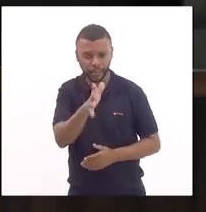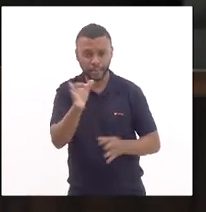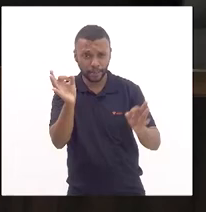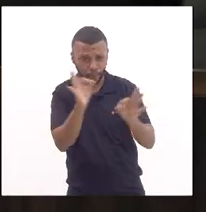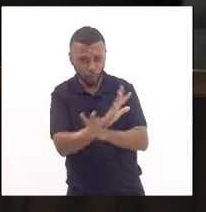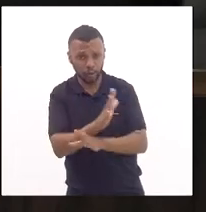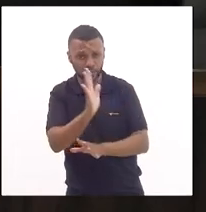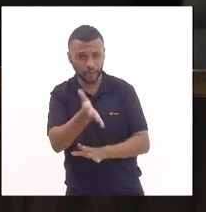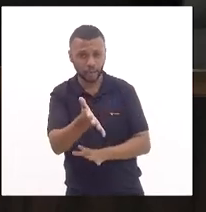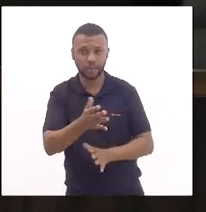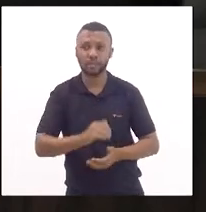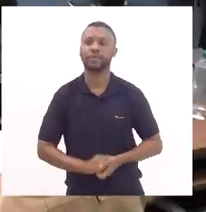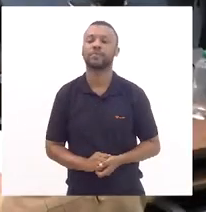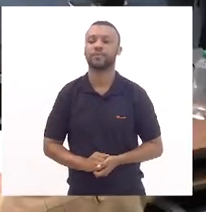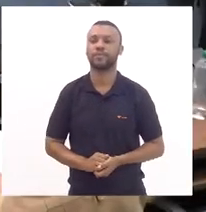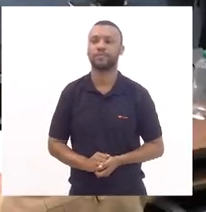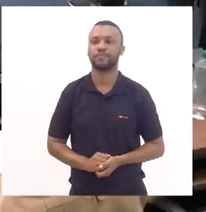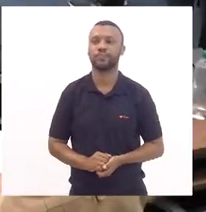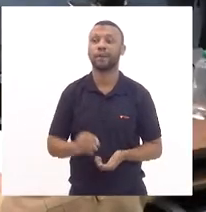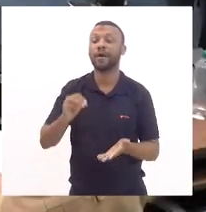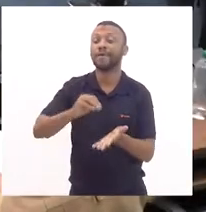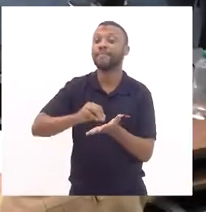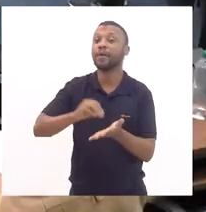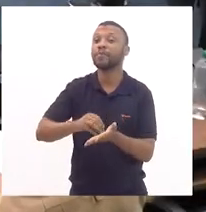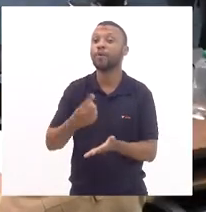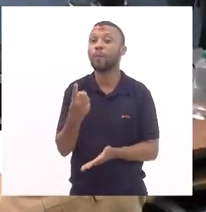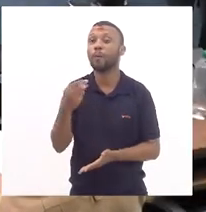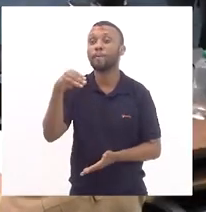não? Falta um minuto.